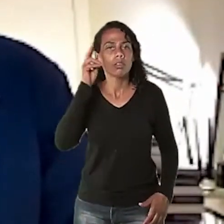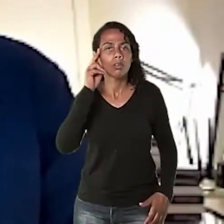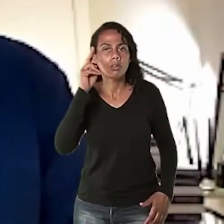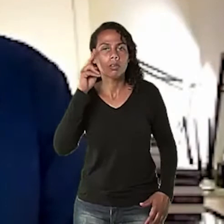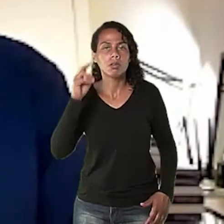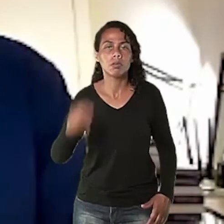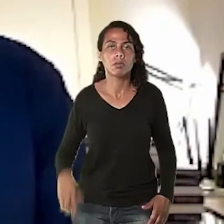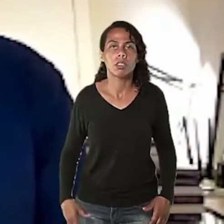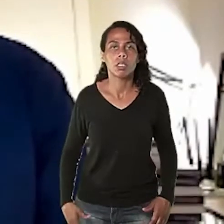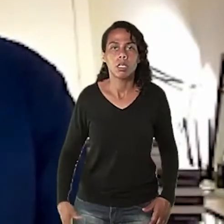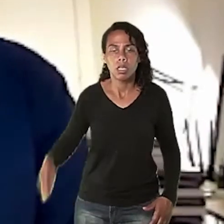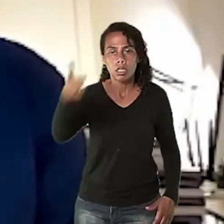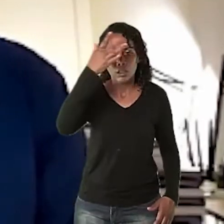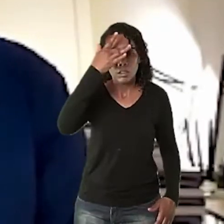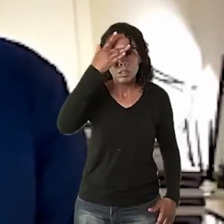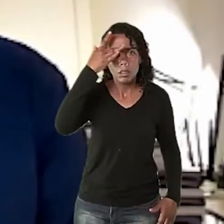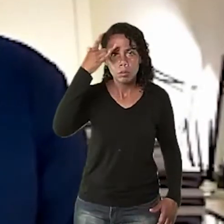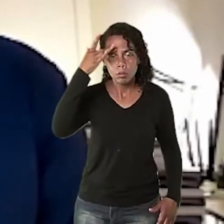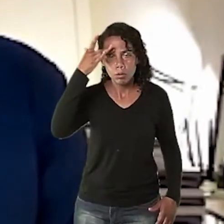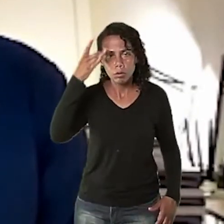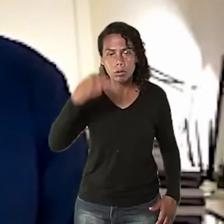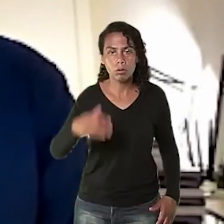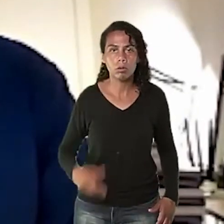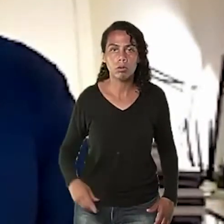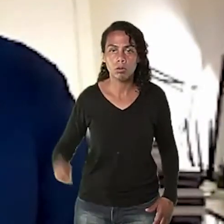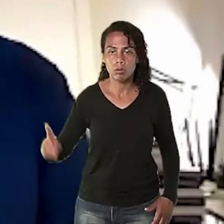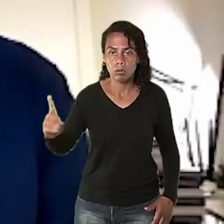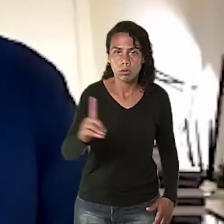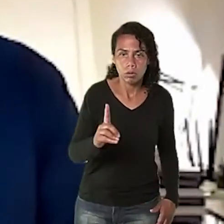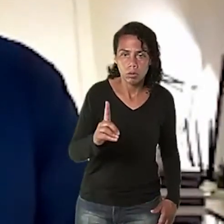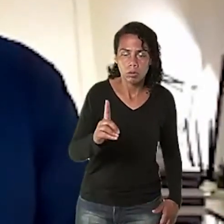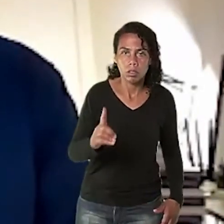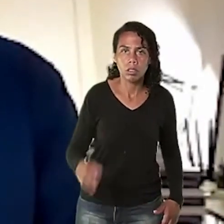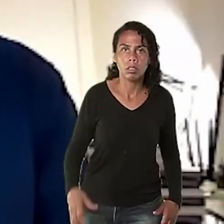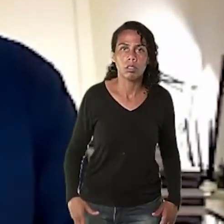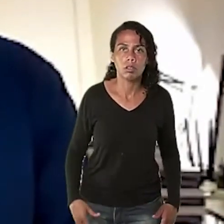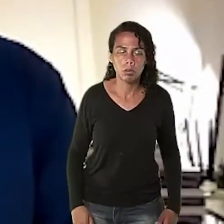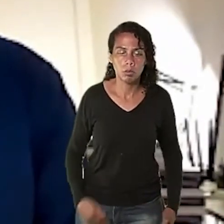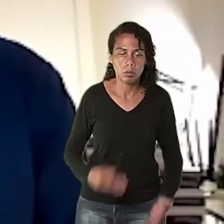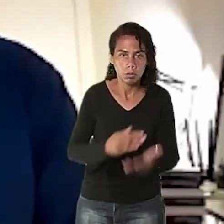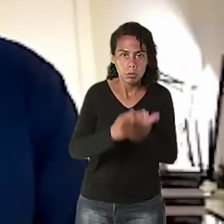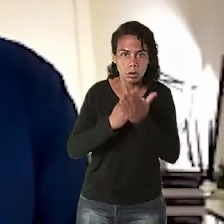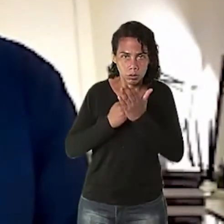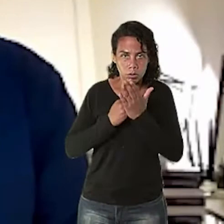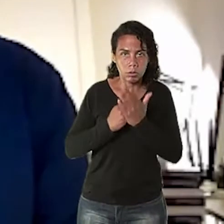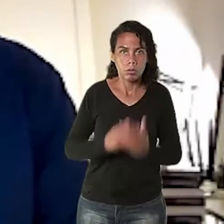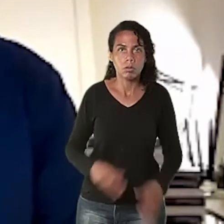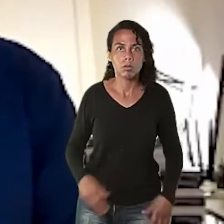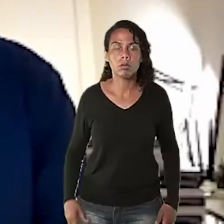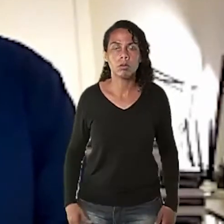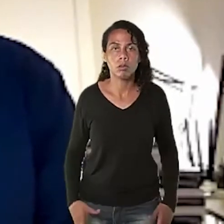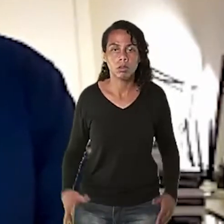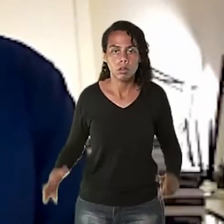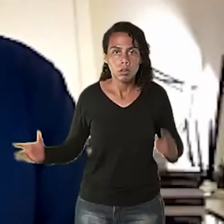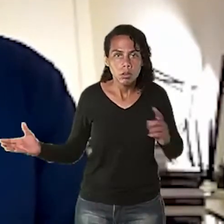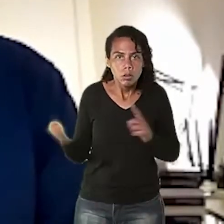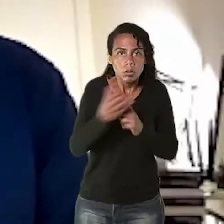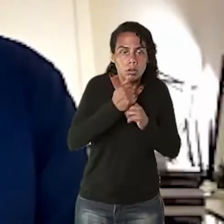e me joga dentro de uma limusine que estava parada, e eu saio meio fugido. Olha que loucura,